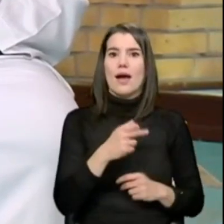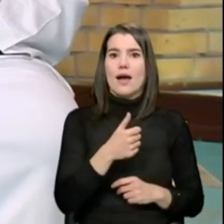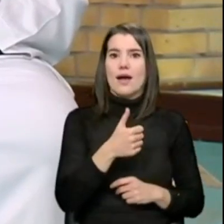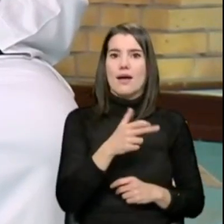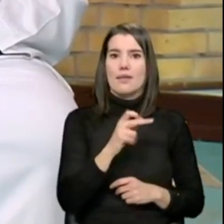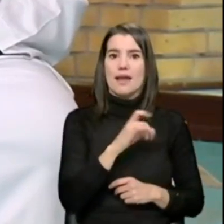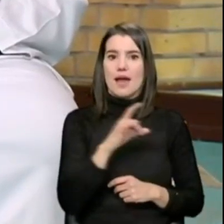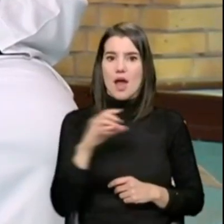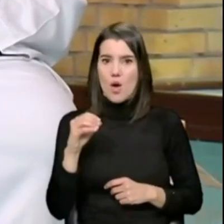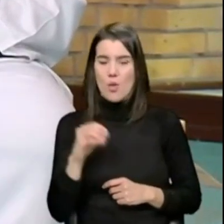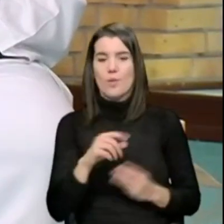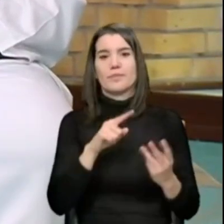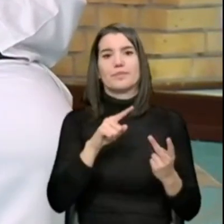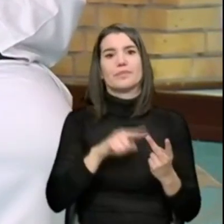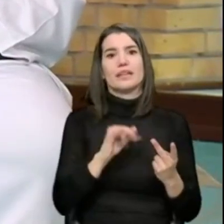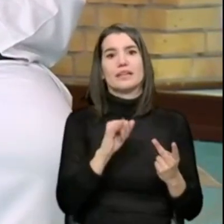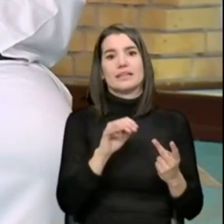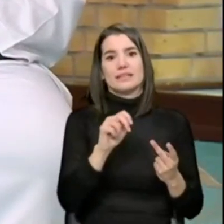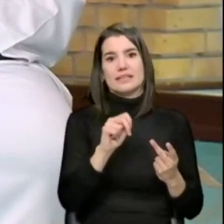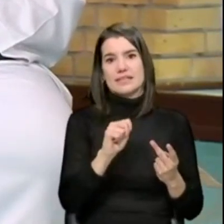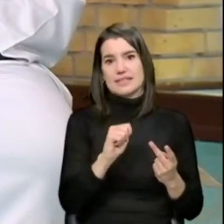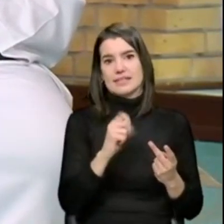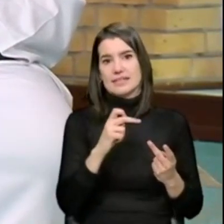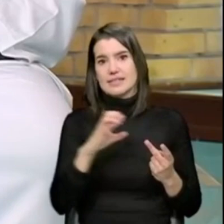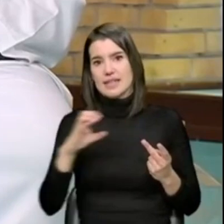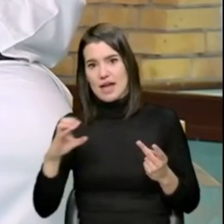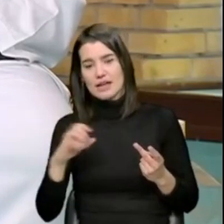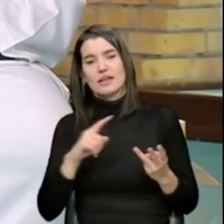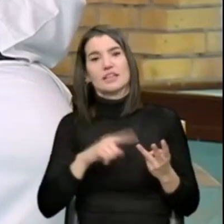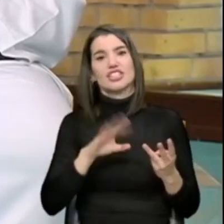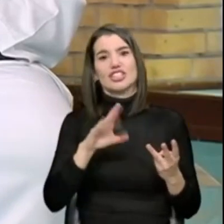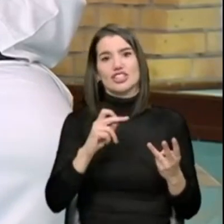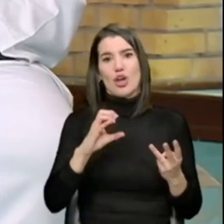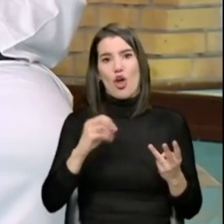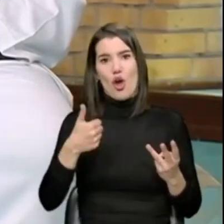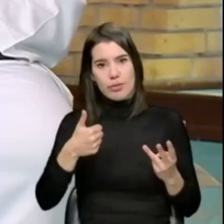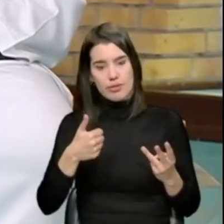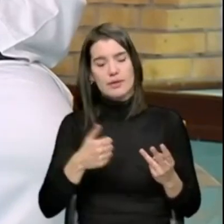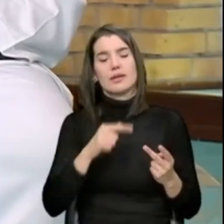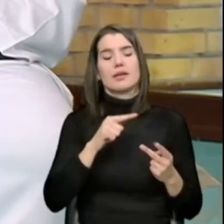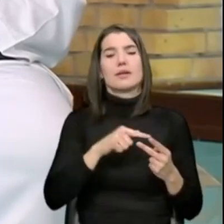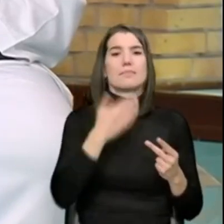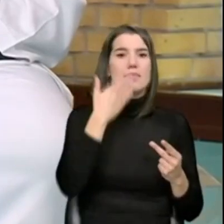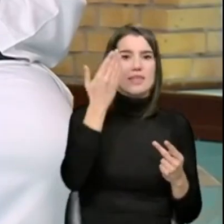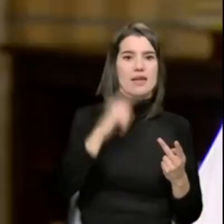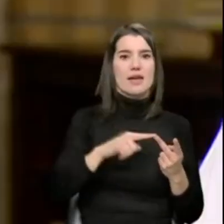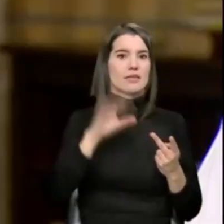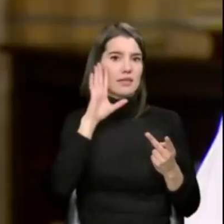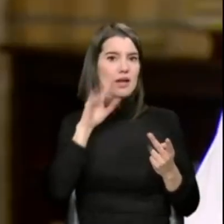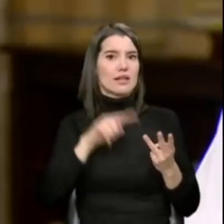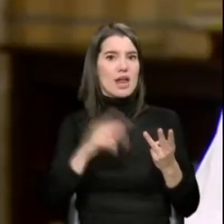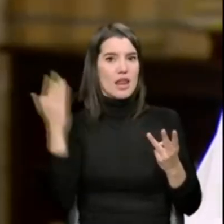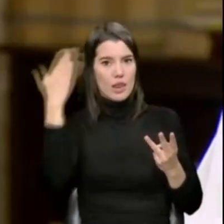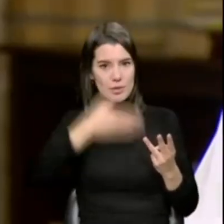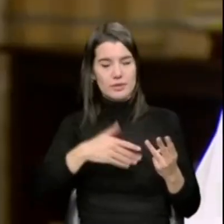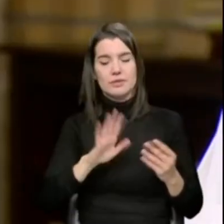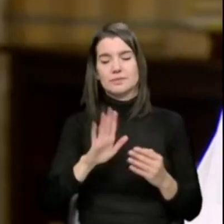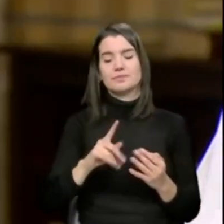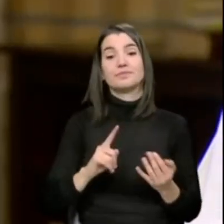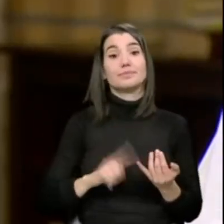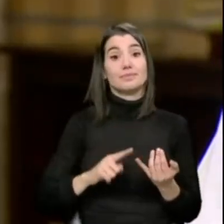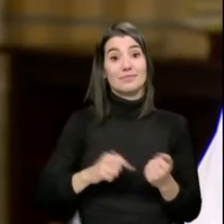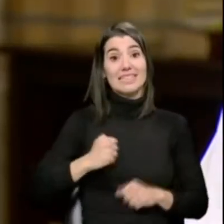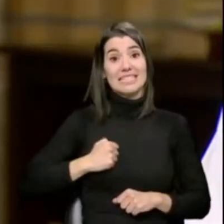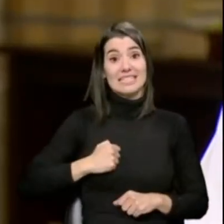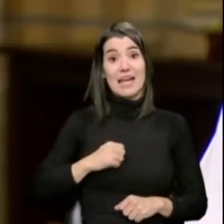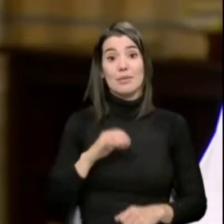Abraão, ao patriarca Isaac e ao patriarca Jacob, portanto a oração da manhã, a oração da tarde e a oração da noite. Ao sábado, no